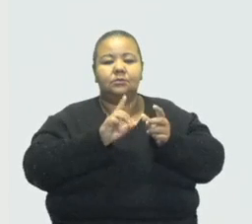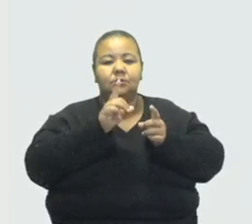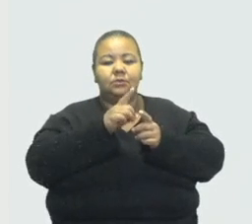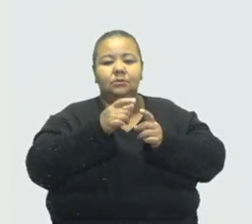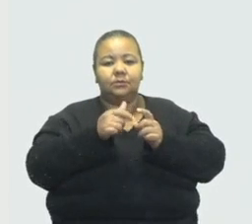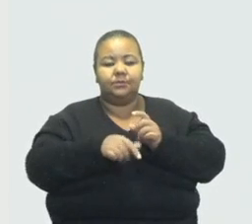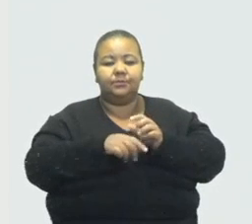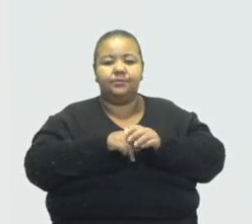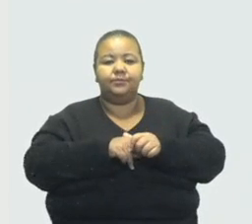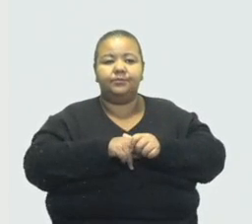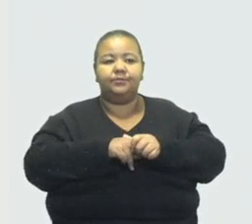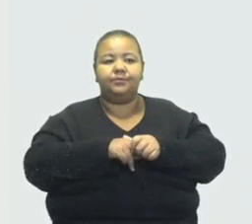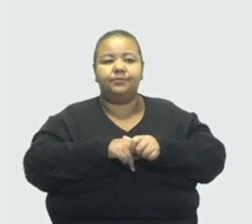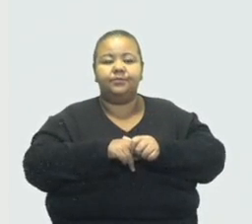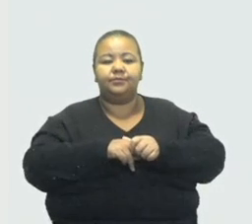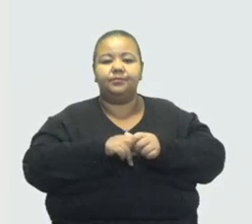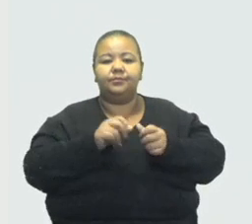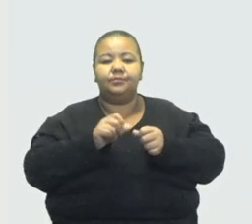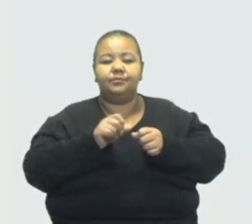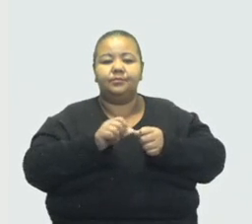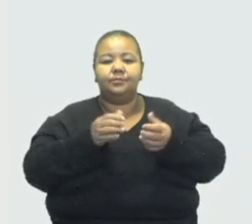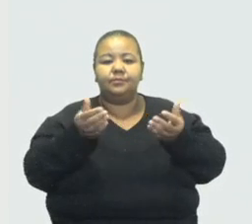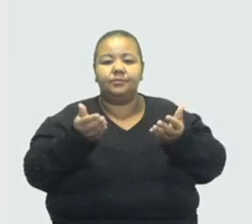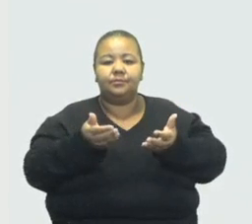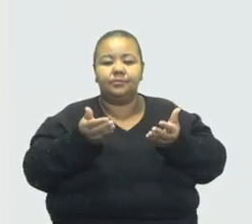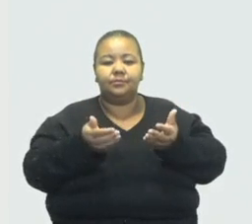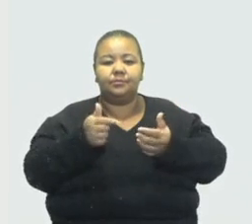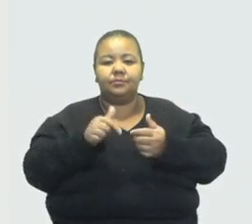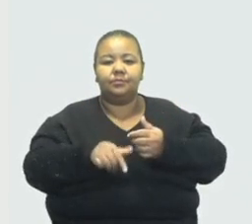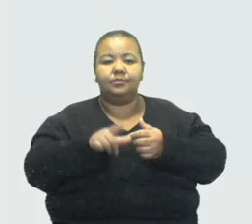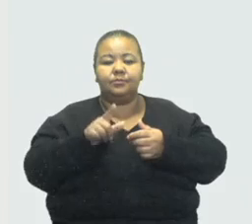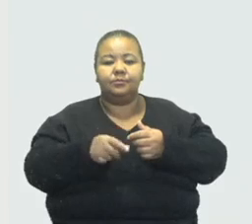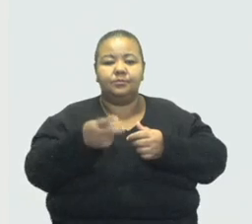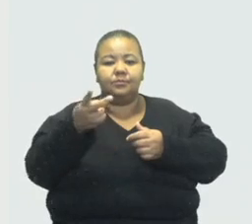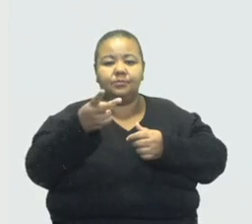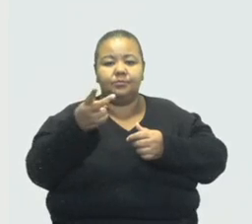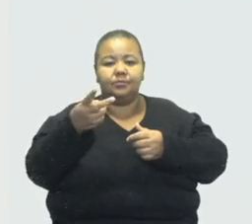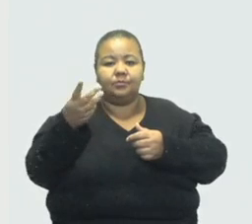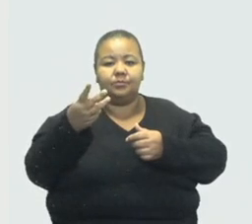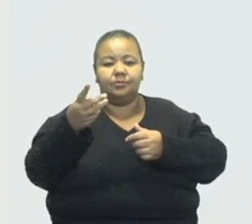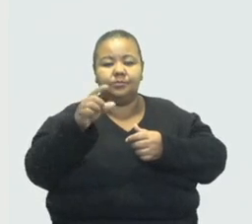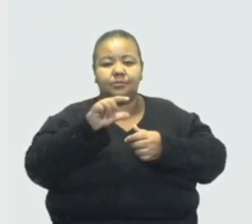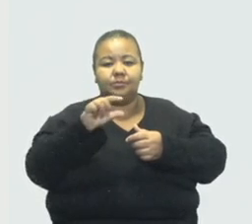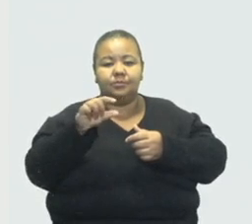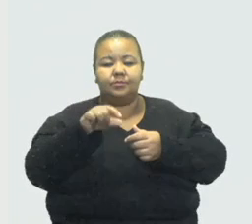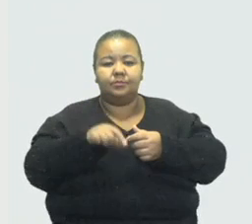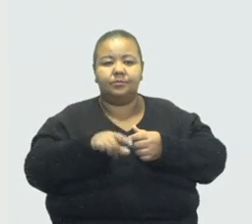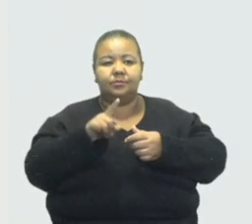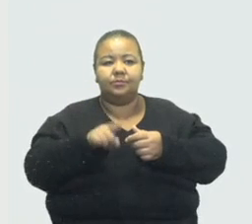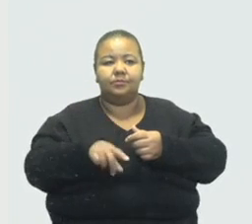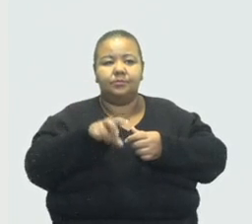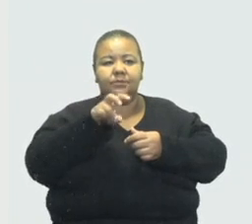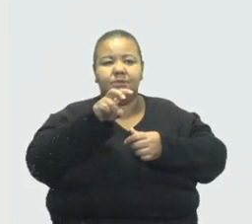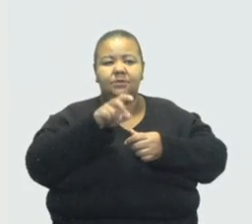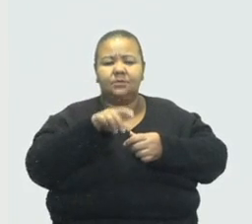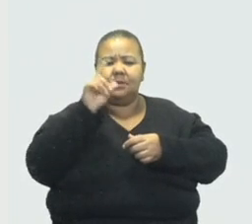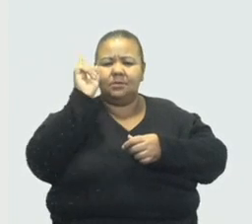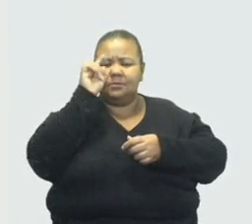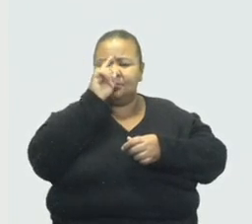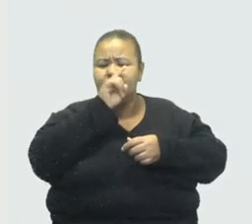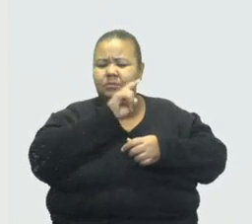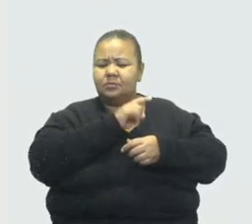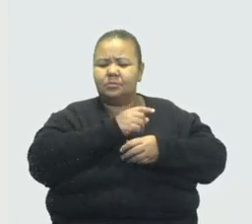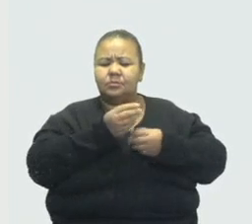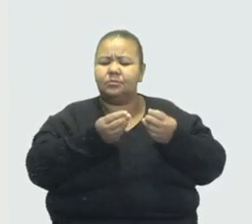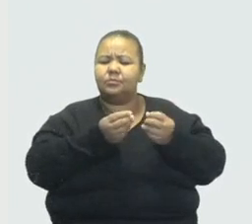o escalonamento. O que a gente vai fazer agora? A gente vai trabalhar com a segunda e terceira linha. Mas, professora, esse 5 aqui está complicado, né? Mexer com